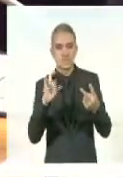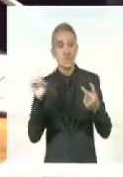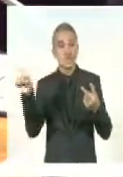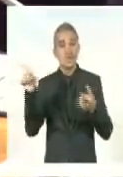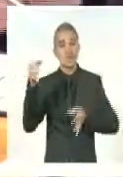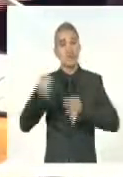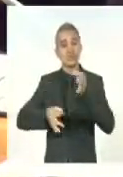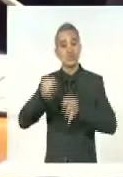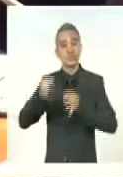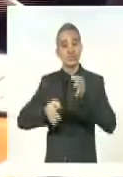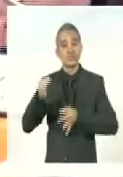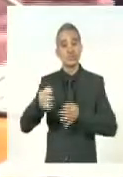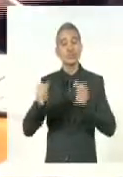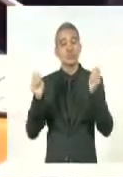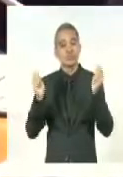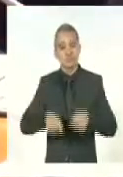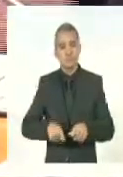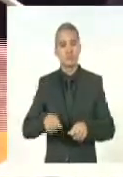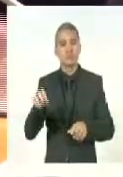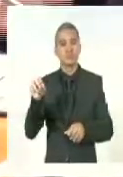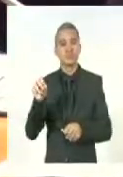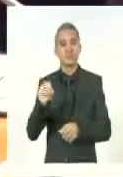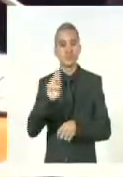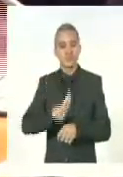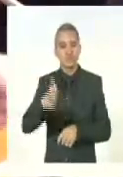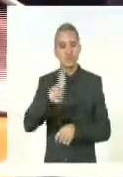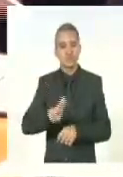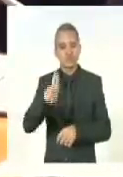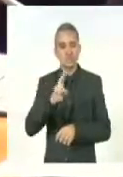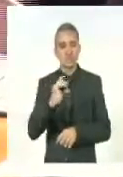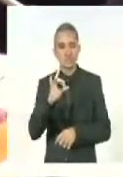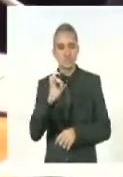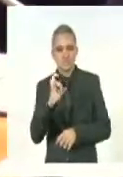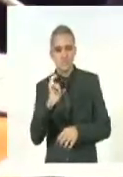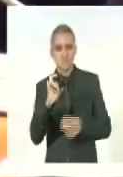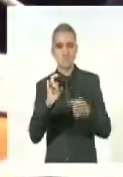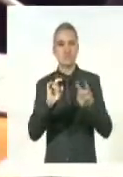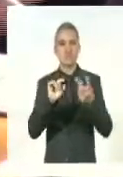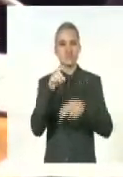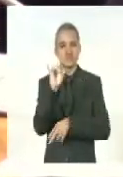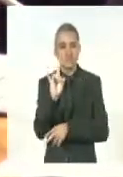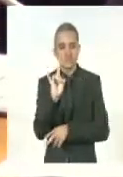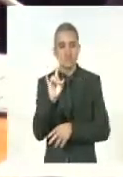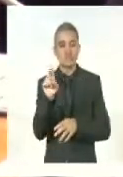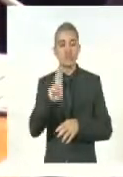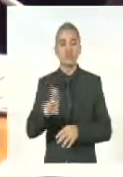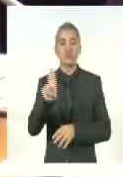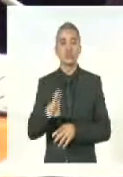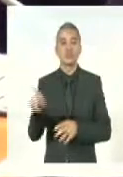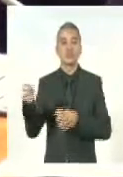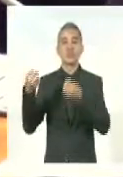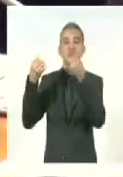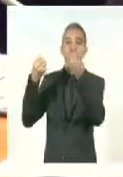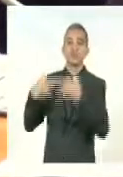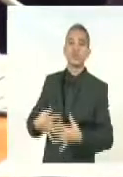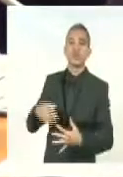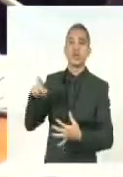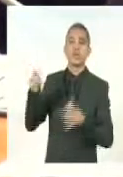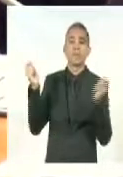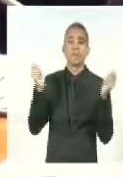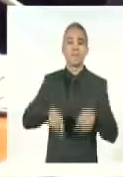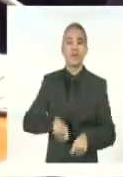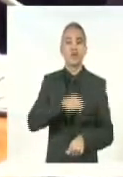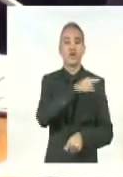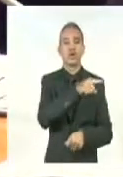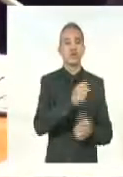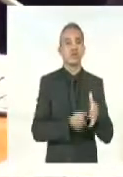diga que um membro da Comissão de Licitação do Estado pode ser oriundo do Ministério